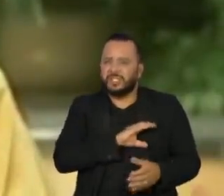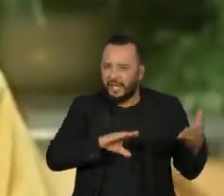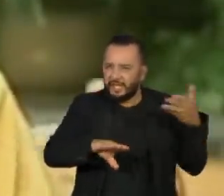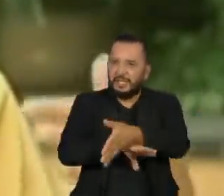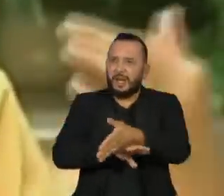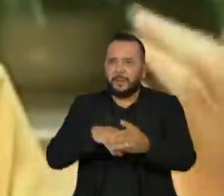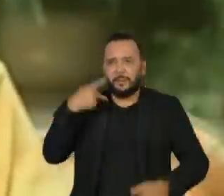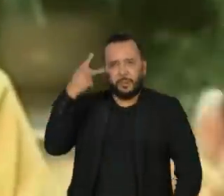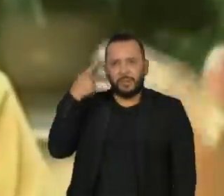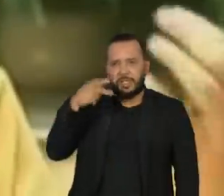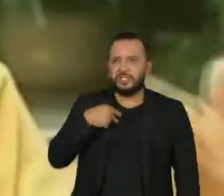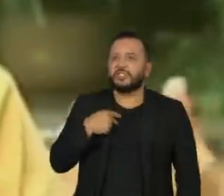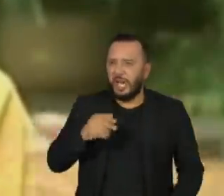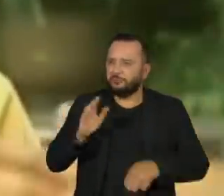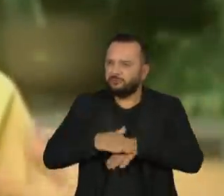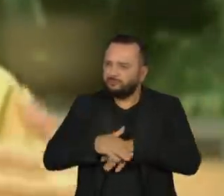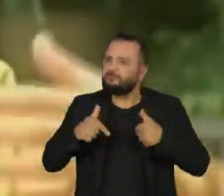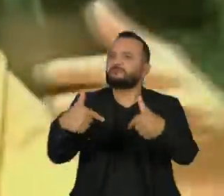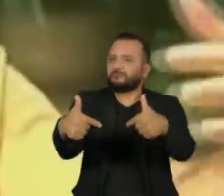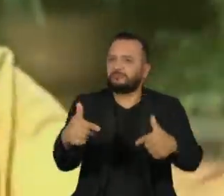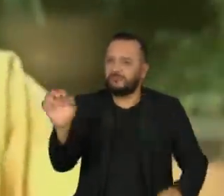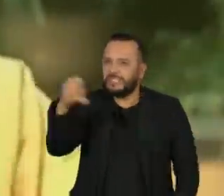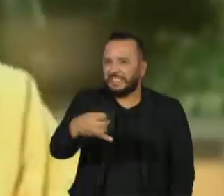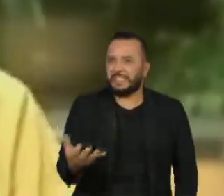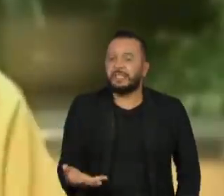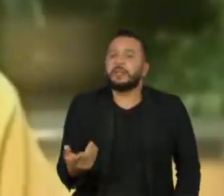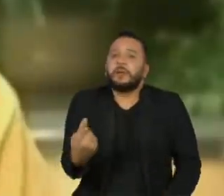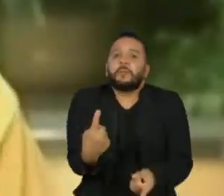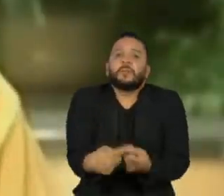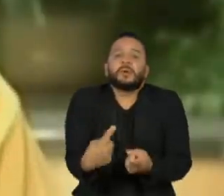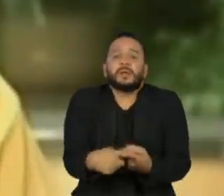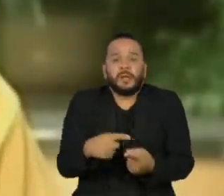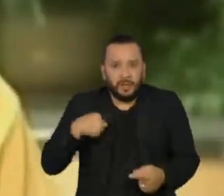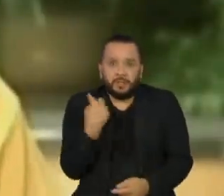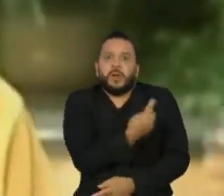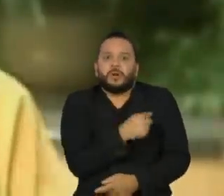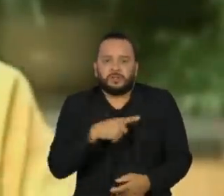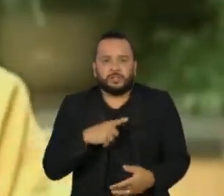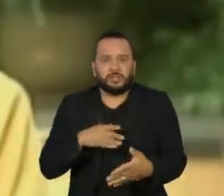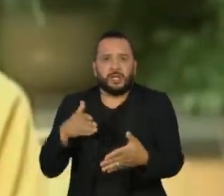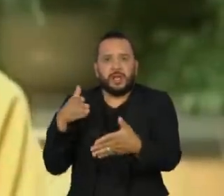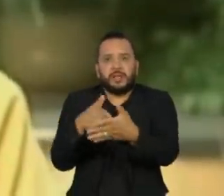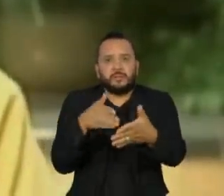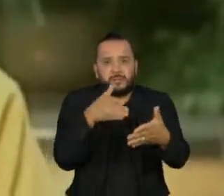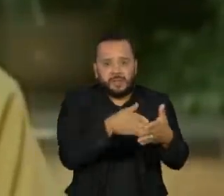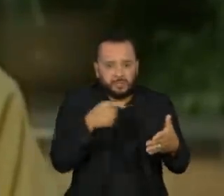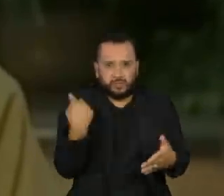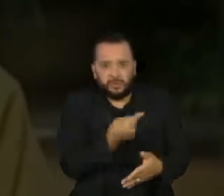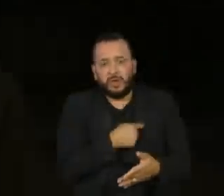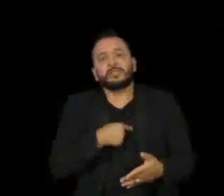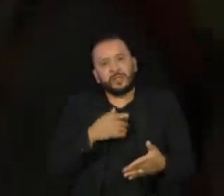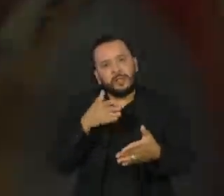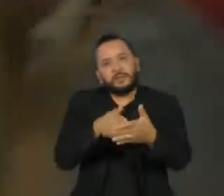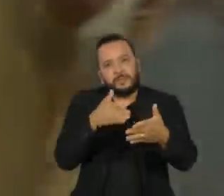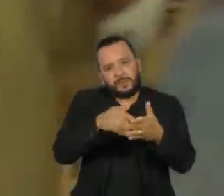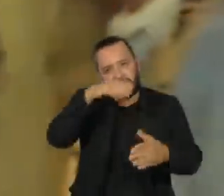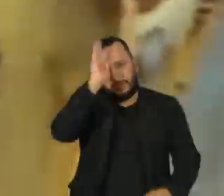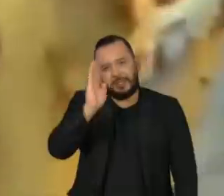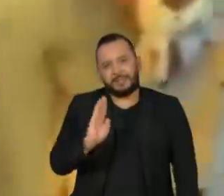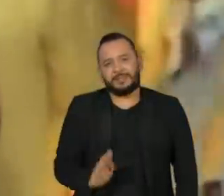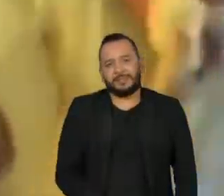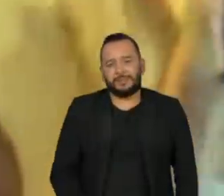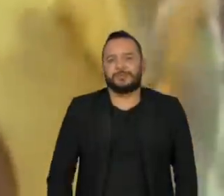porque saiu do nosso limite para o limite do país, que era o que nós queríamos.